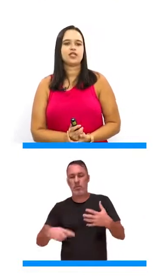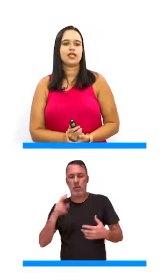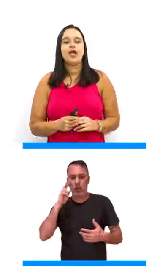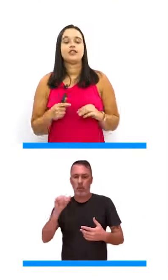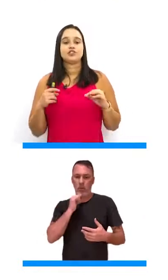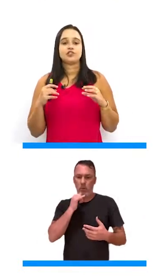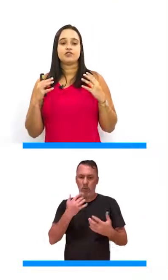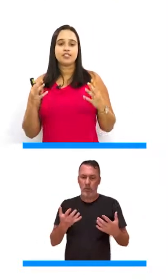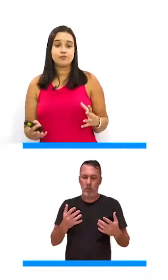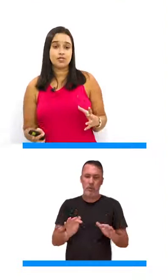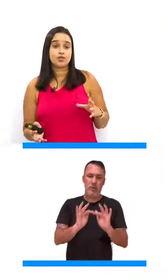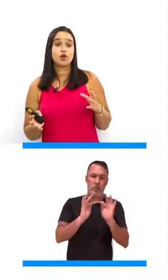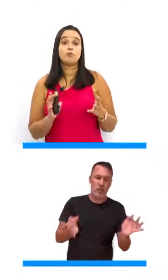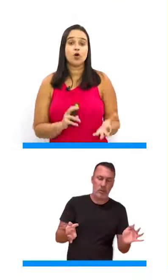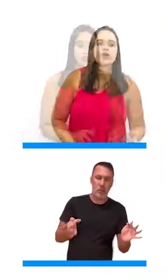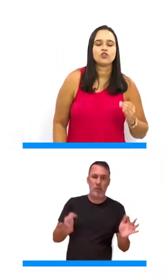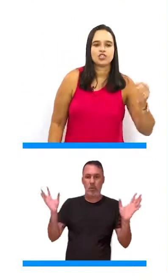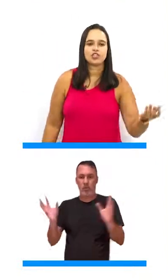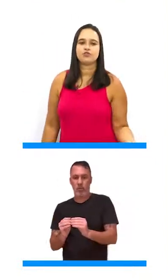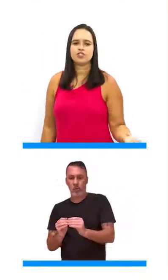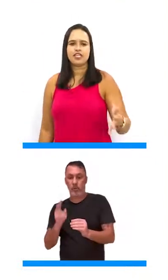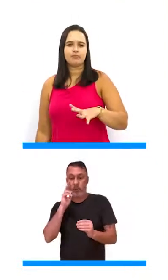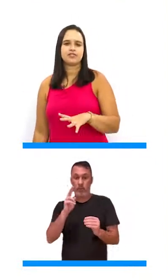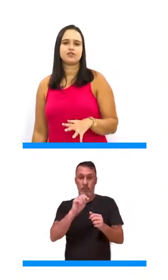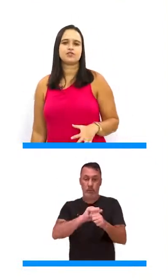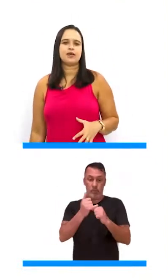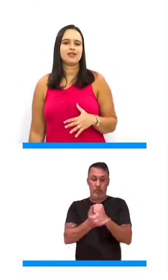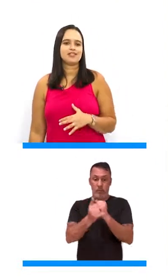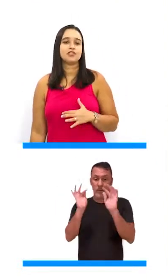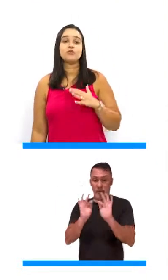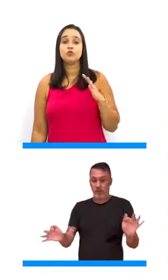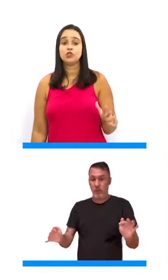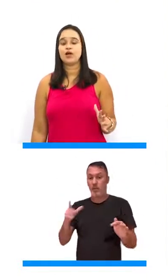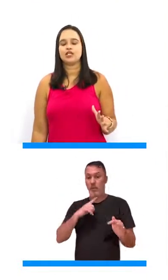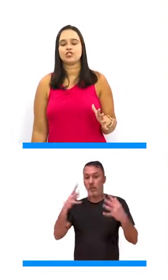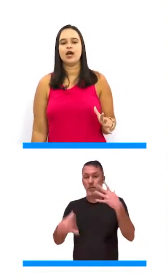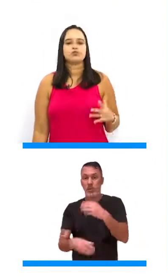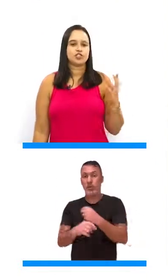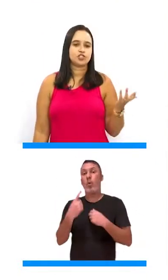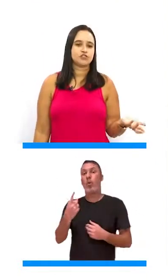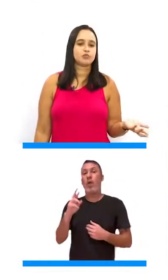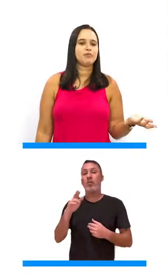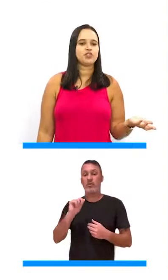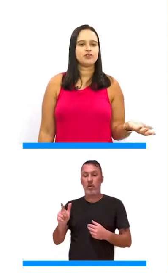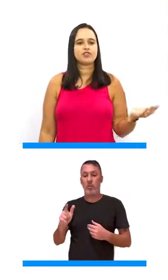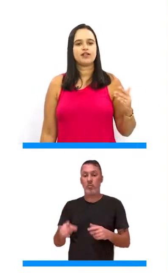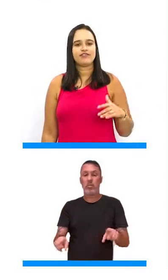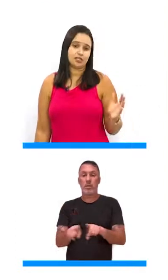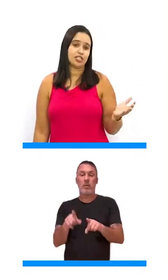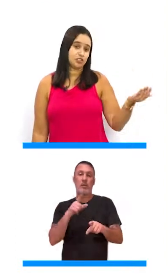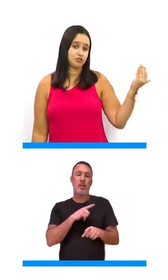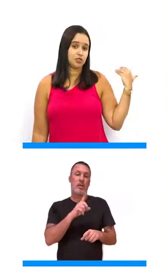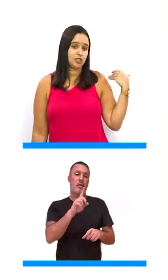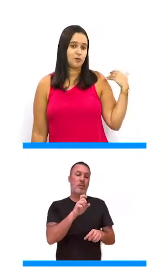gente tem adjetivos simples e compostos. Os adjetivos simples são os que apresentam um único radical. Os adjetivos primitivos e